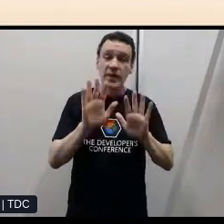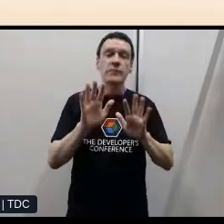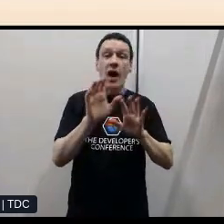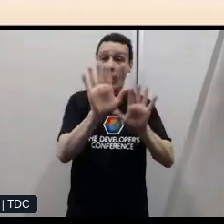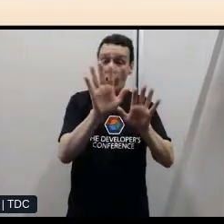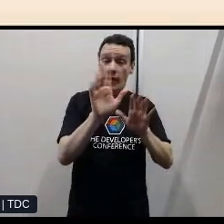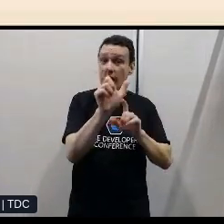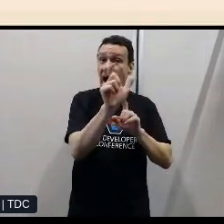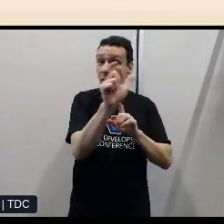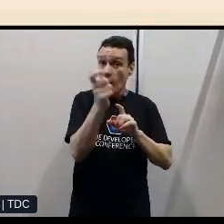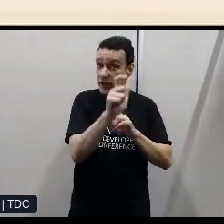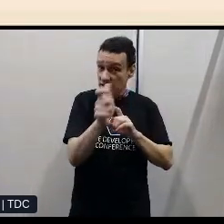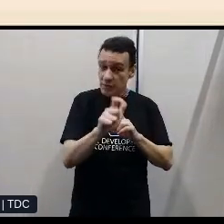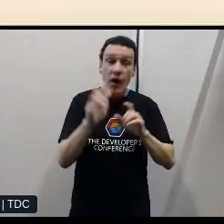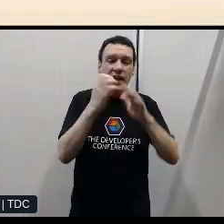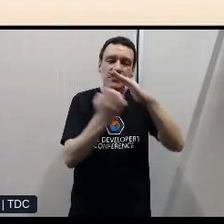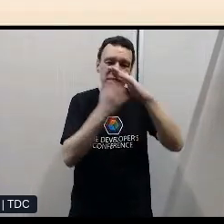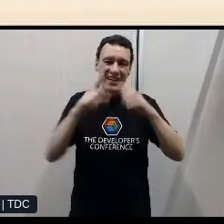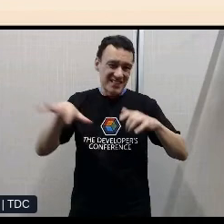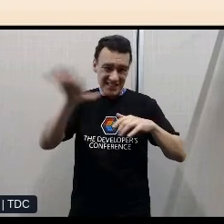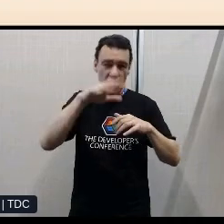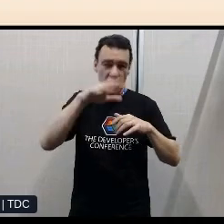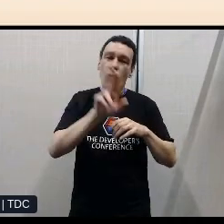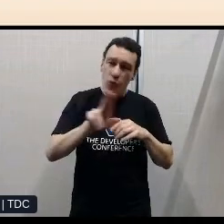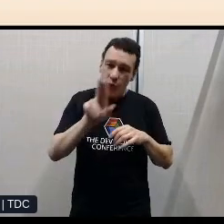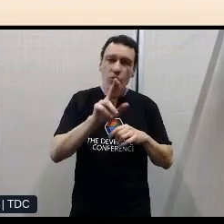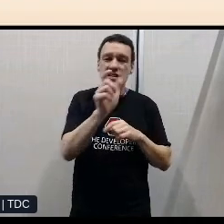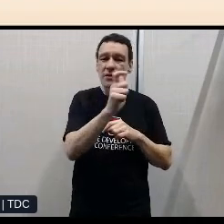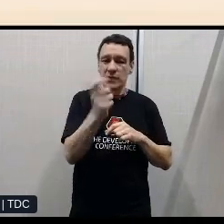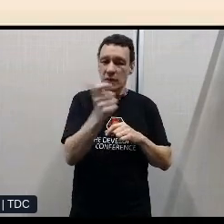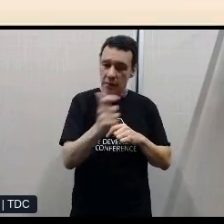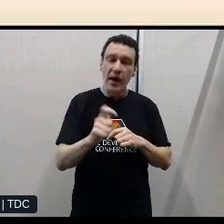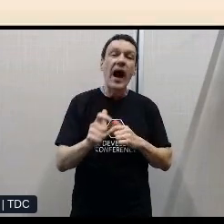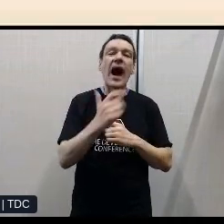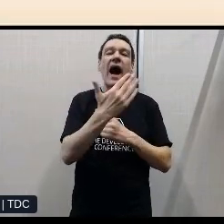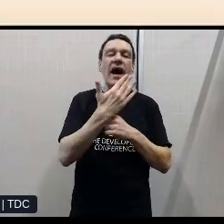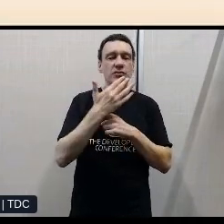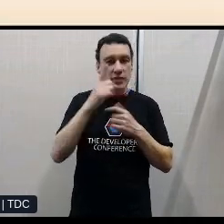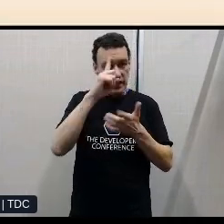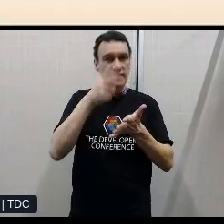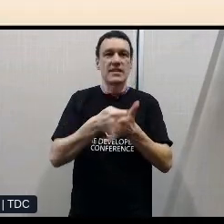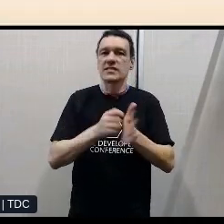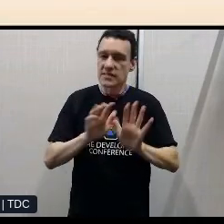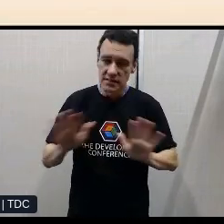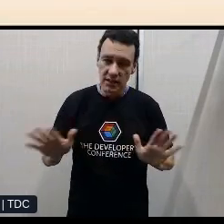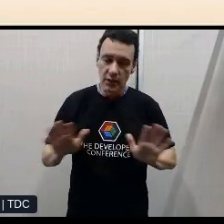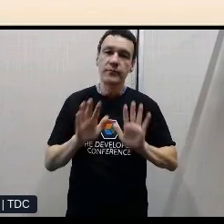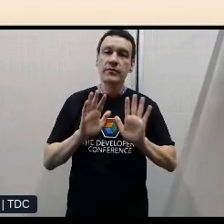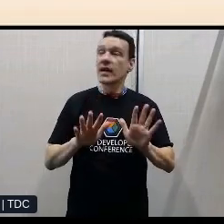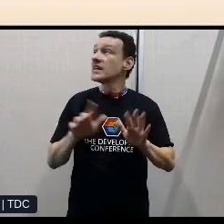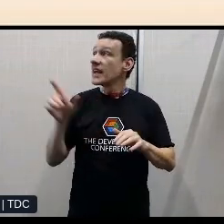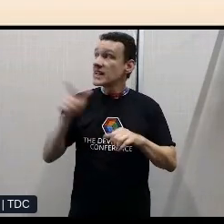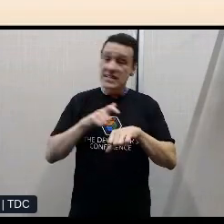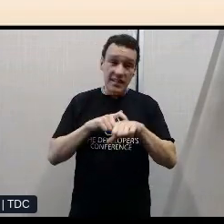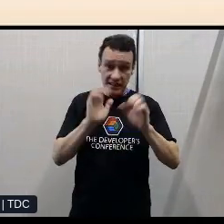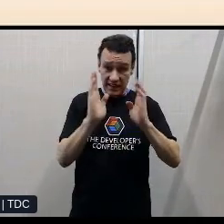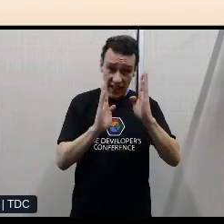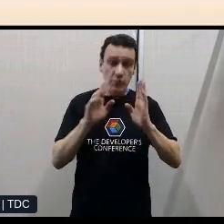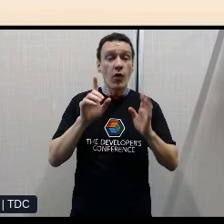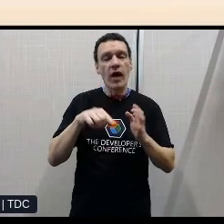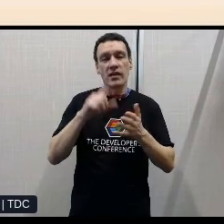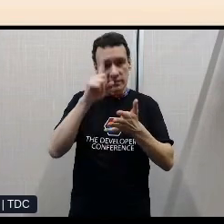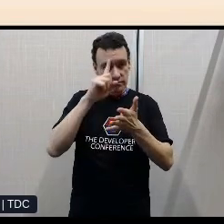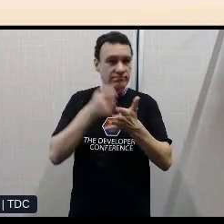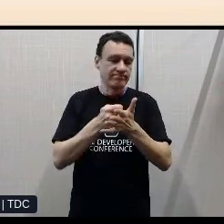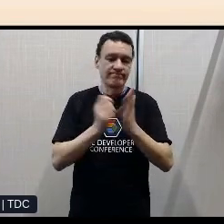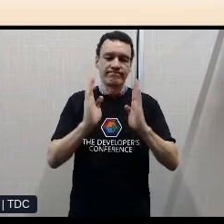estão começando a ser usados pelas empresas para a tomada de decisões estratégicas. E esse exemplo aqui é uma tomada de decisão